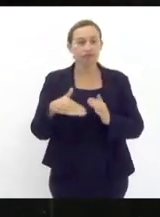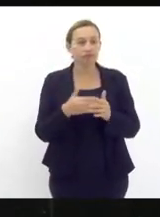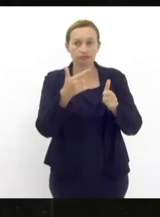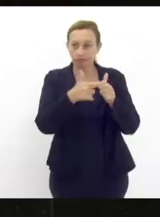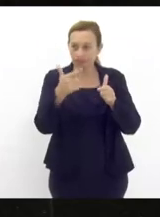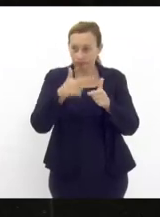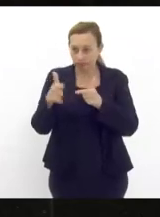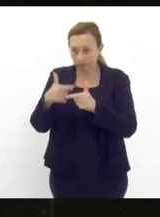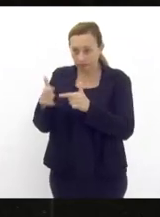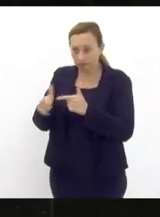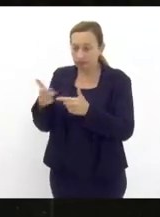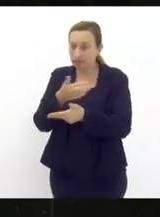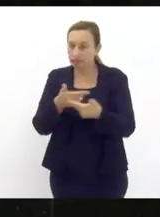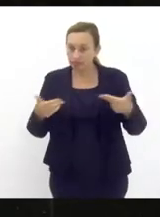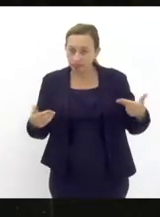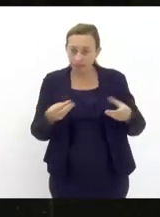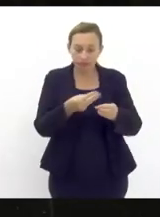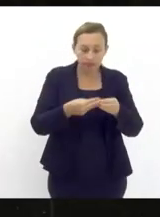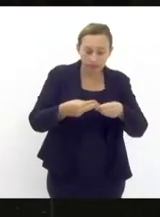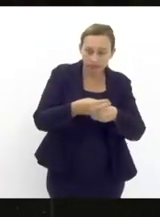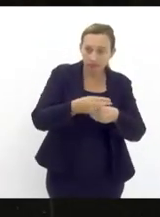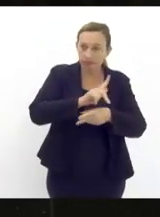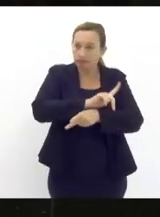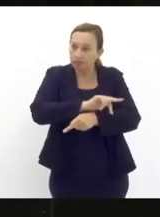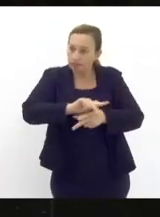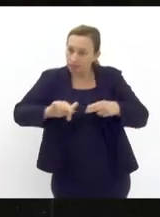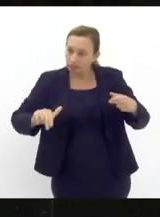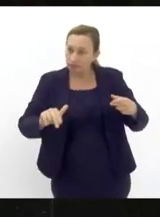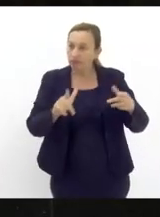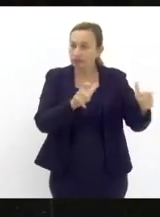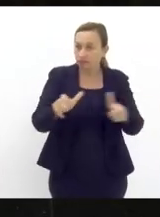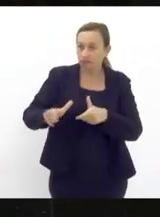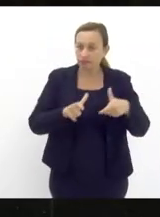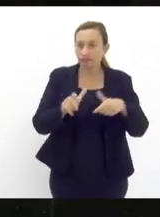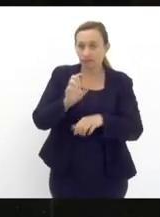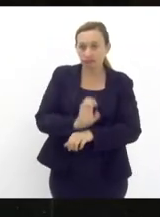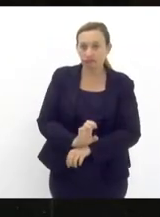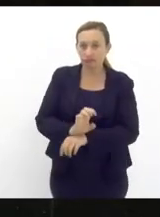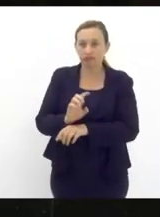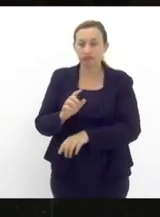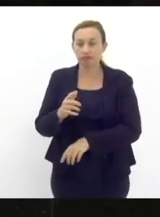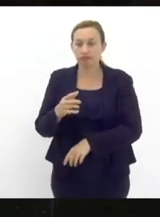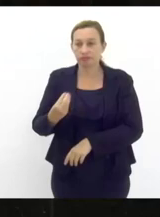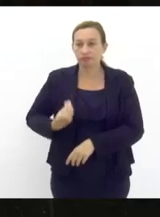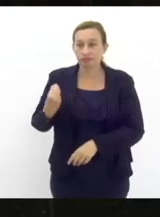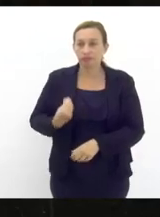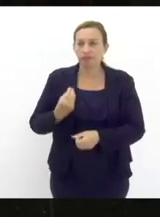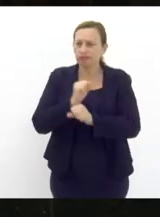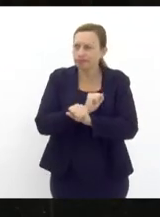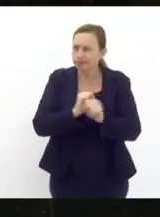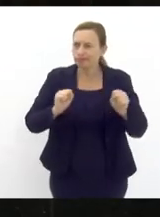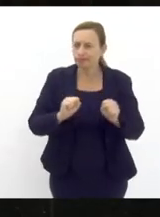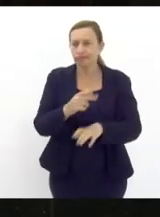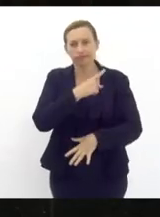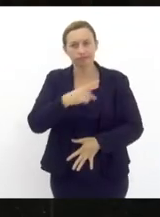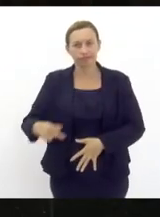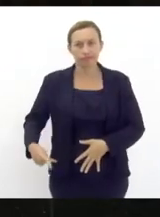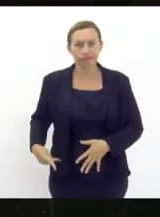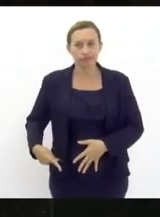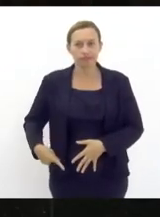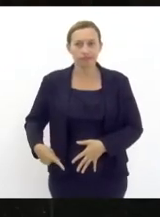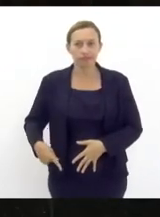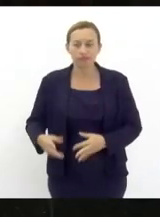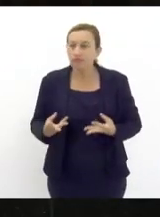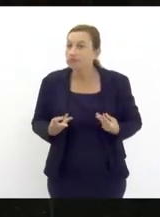problemas que diversos municípios de diversas regiões do Estado estão passando não é possível que a presidência não tenha